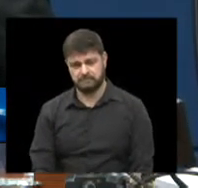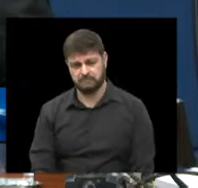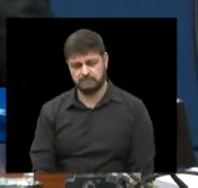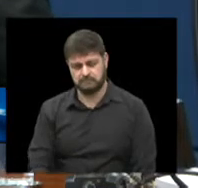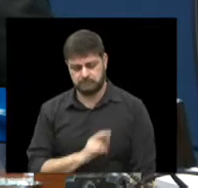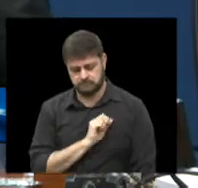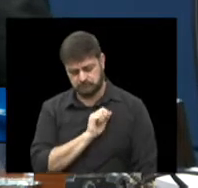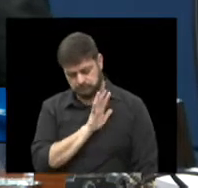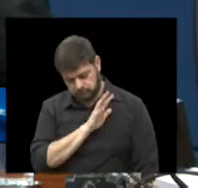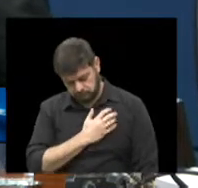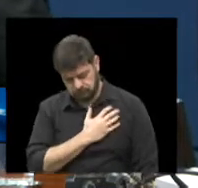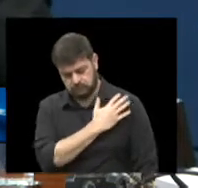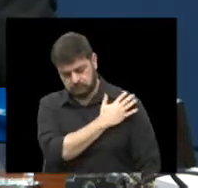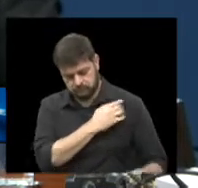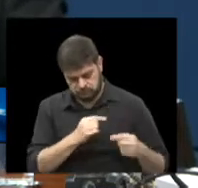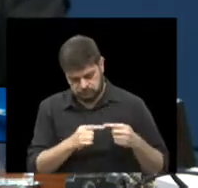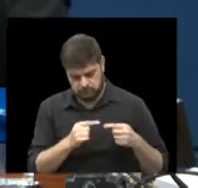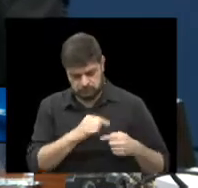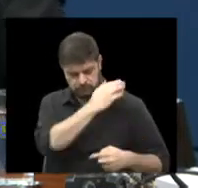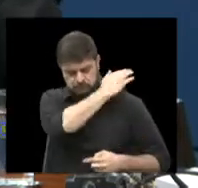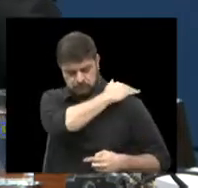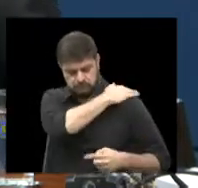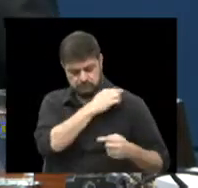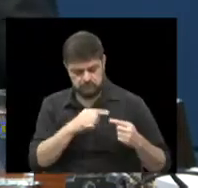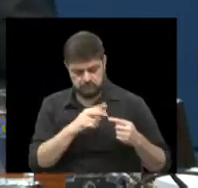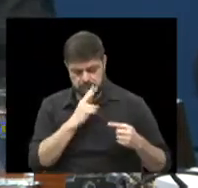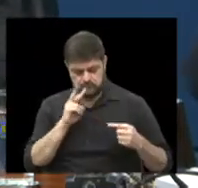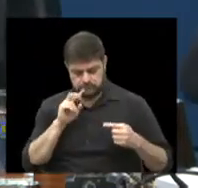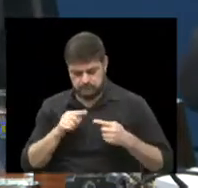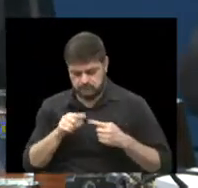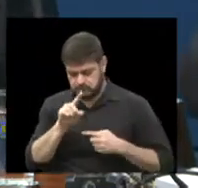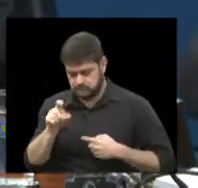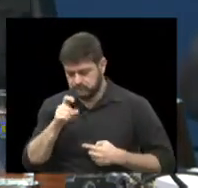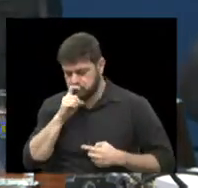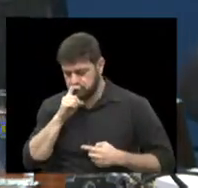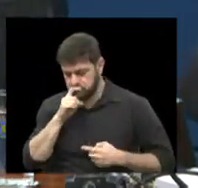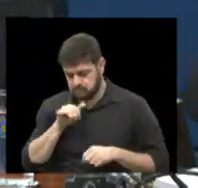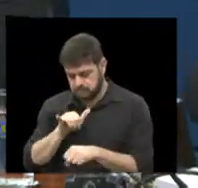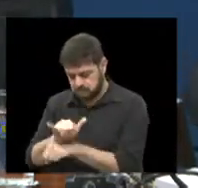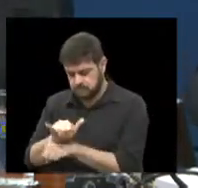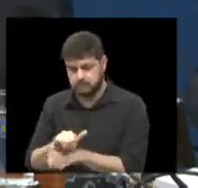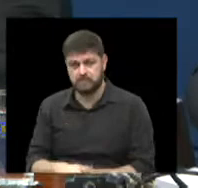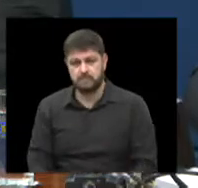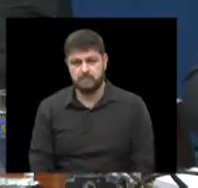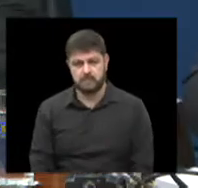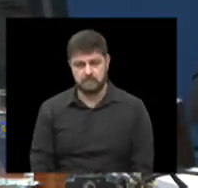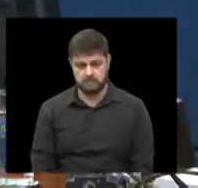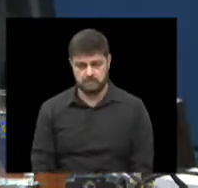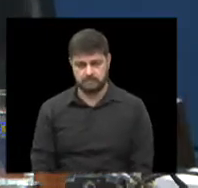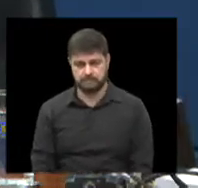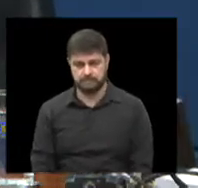Rubens Gás, sim. Tenente Santini, sim. Tico Costa, sim. Vinícius Gratti, sim. Zé Carlos, ausente.